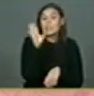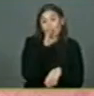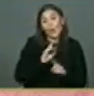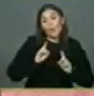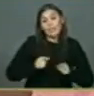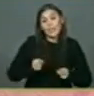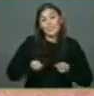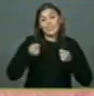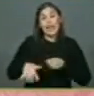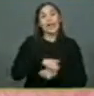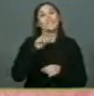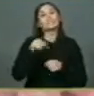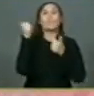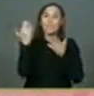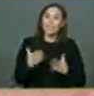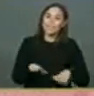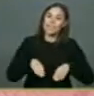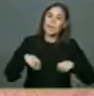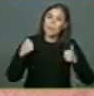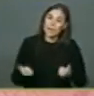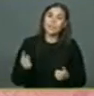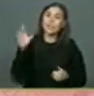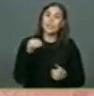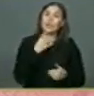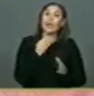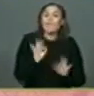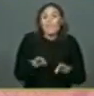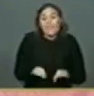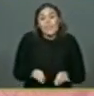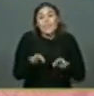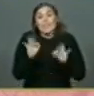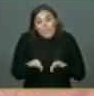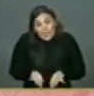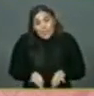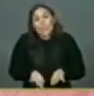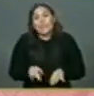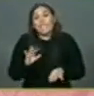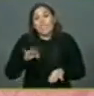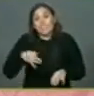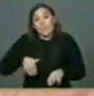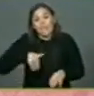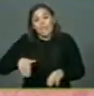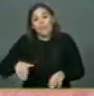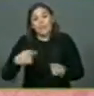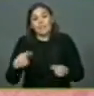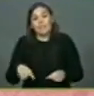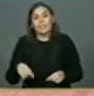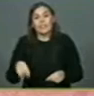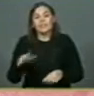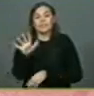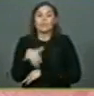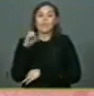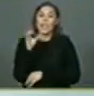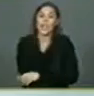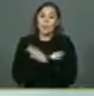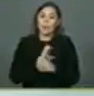aplicadas nesta área, são muito bem-vindos. E deixe-me mais uma mensagem para terminar. Este fim de semana vai haver o Peditório Nacional da Europa Colon em